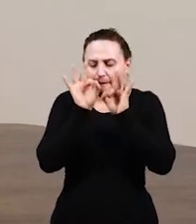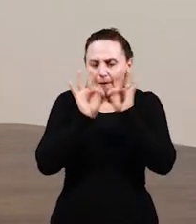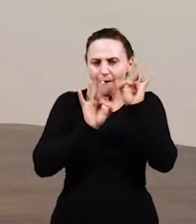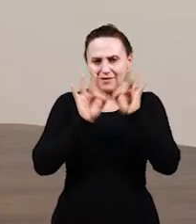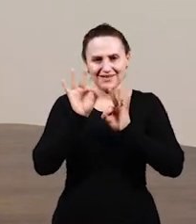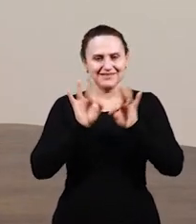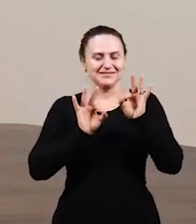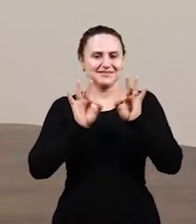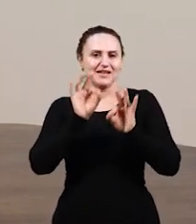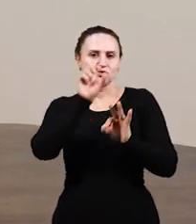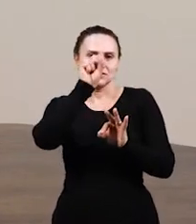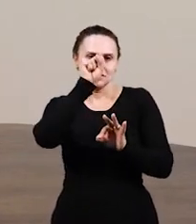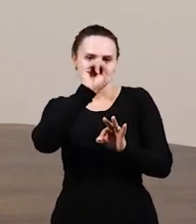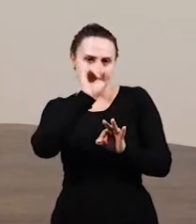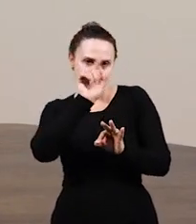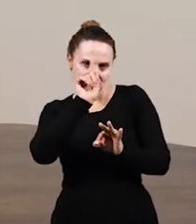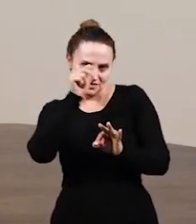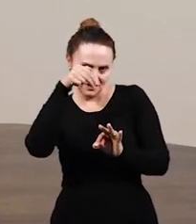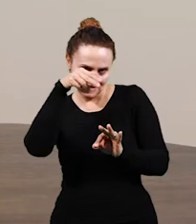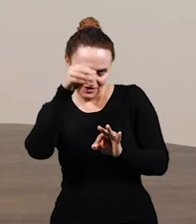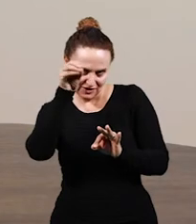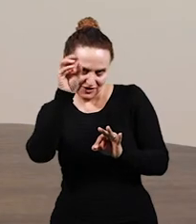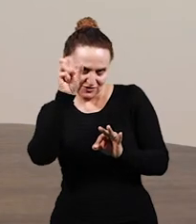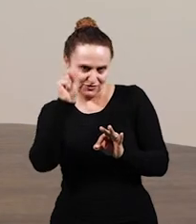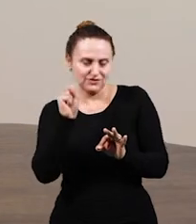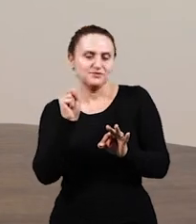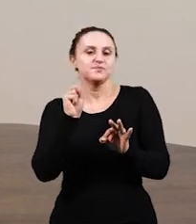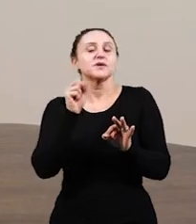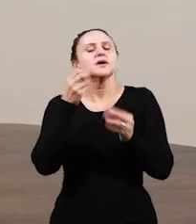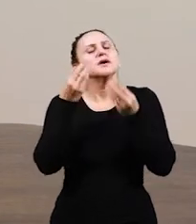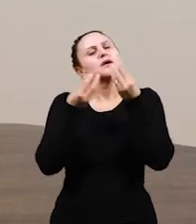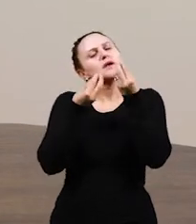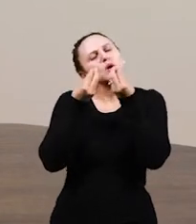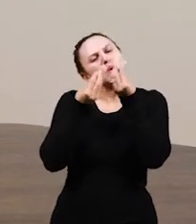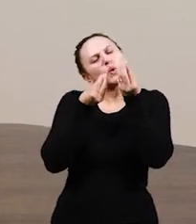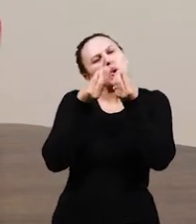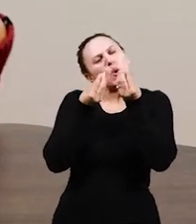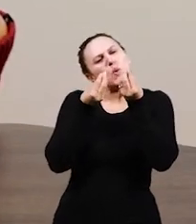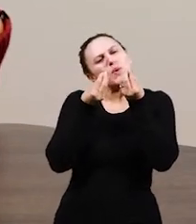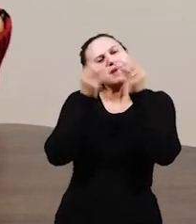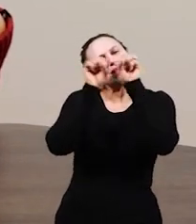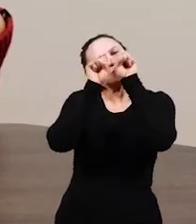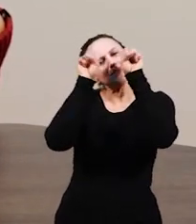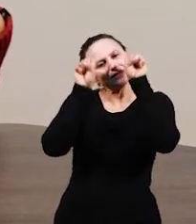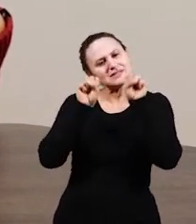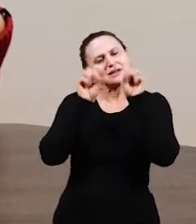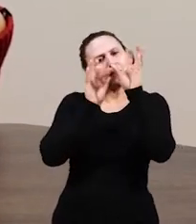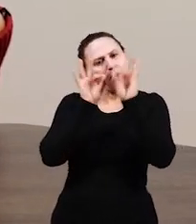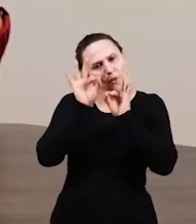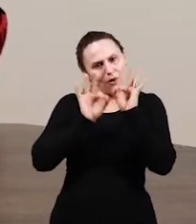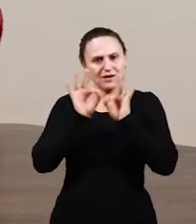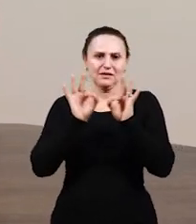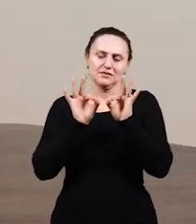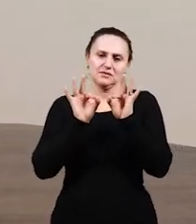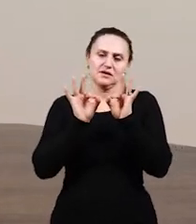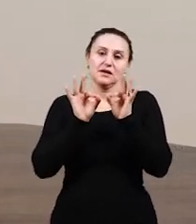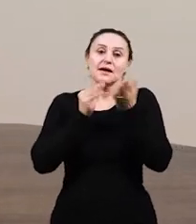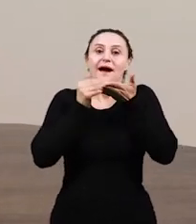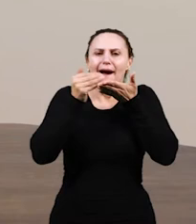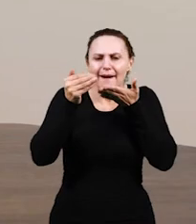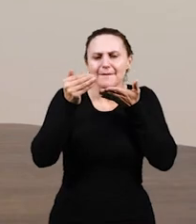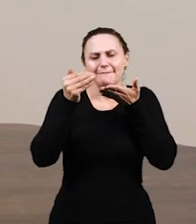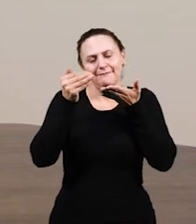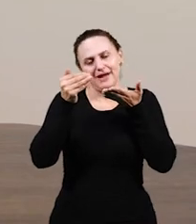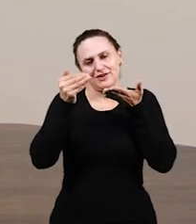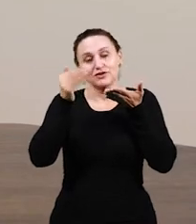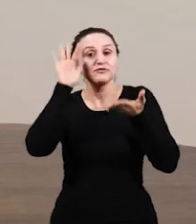o importante é entender o que que significa dizer que a língua é um sistema organizado de cílios né porque a